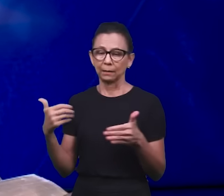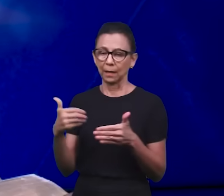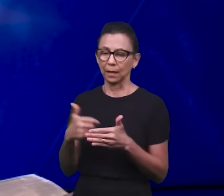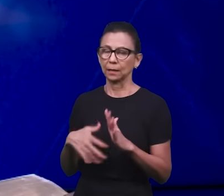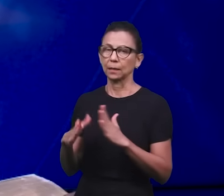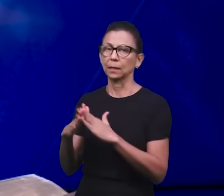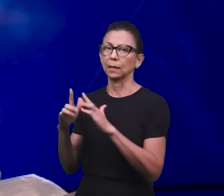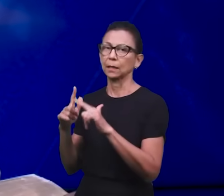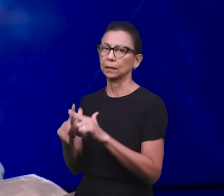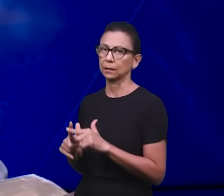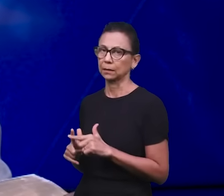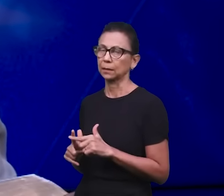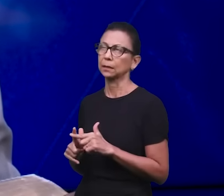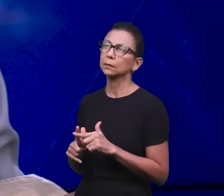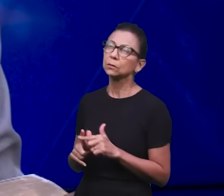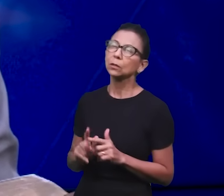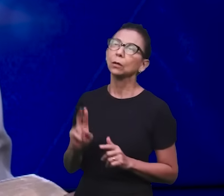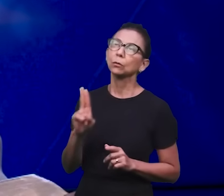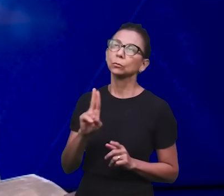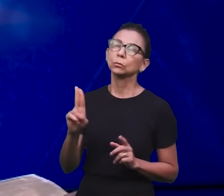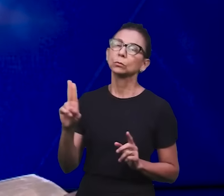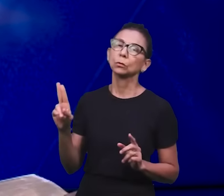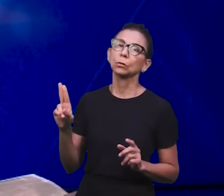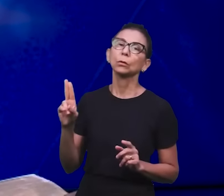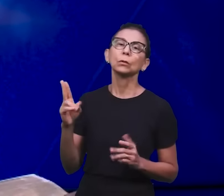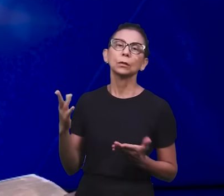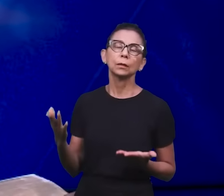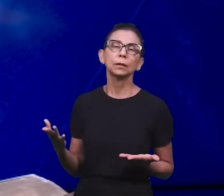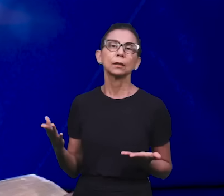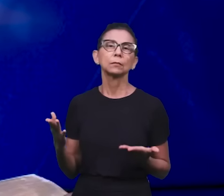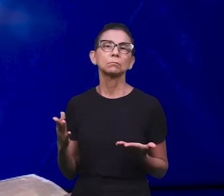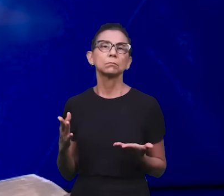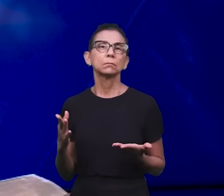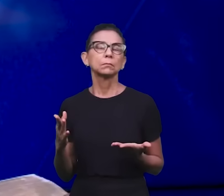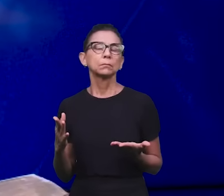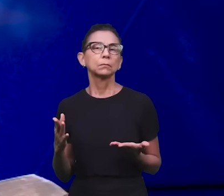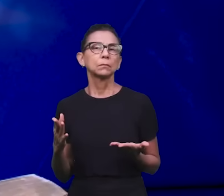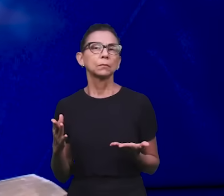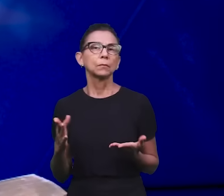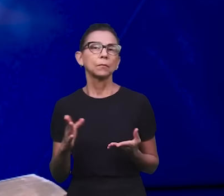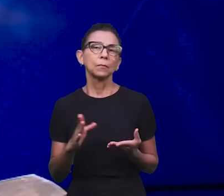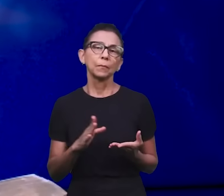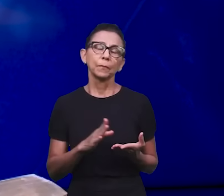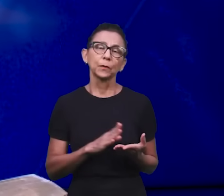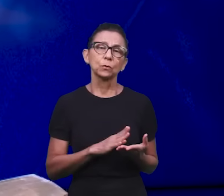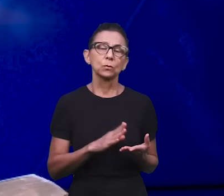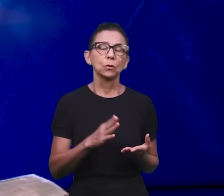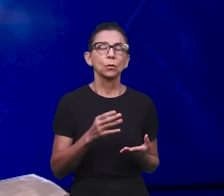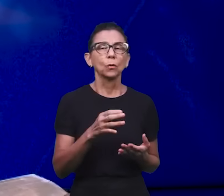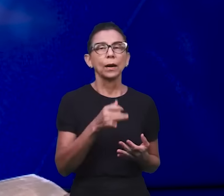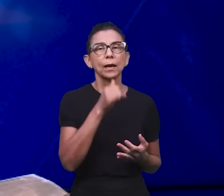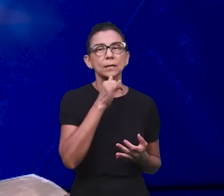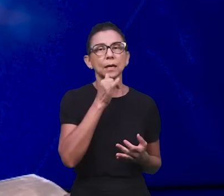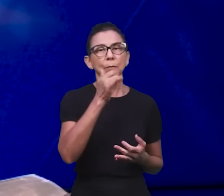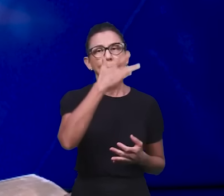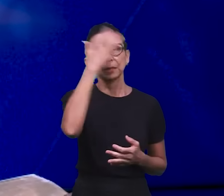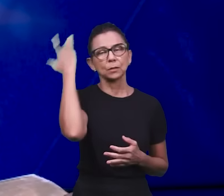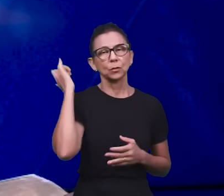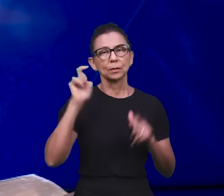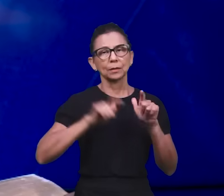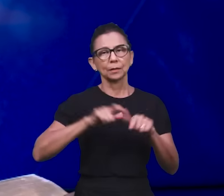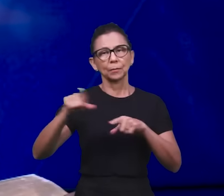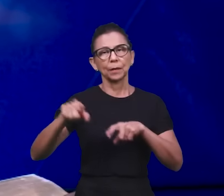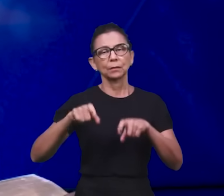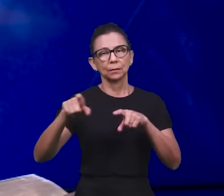igreja utilizou os instrumentos daqueles que lavram a terra. Que instrumentos são esses? A enxada e a foice. E